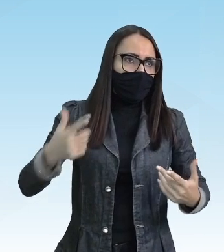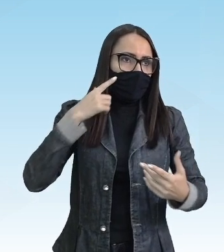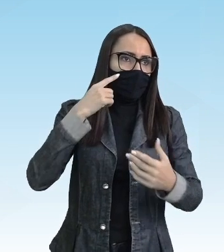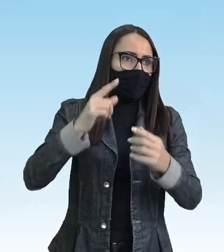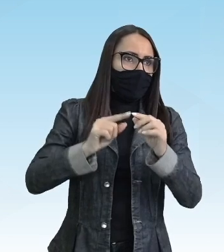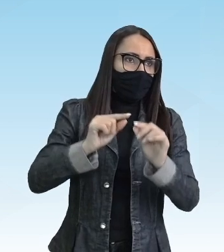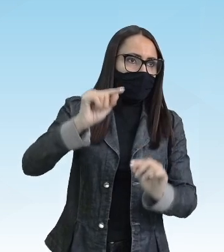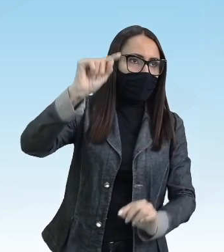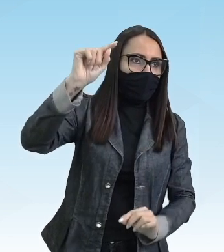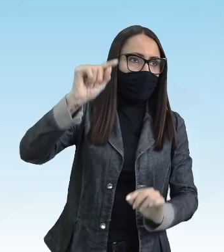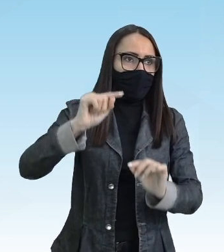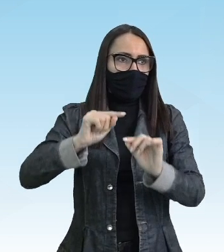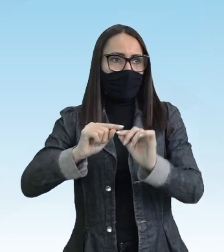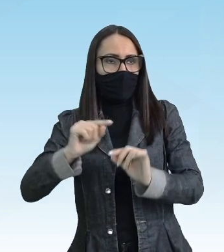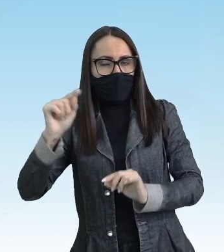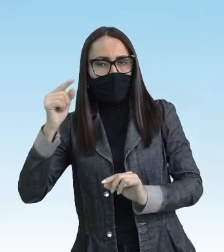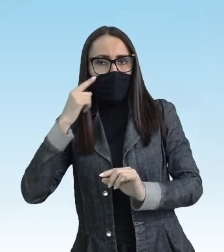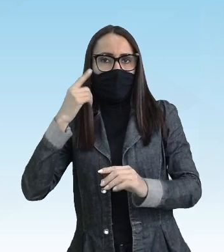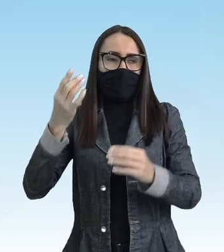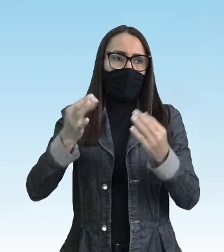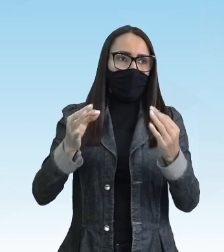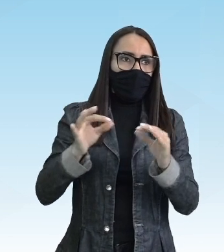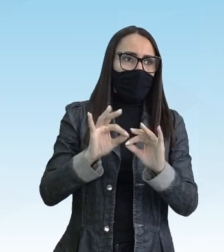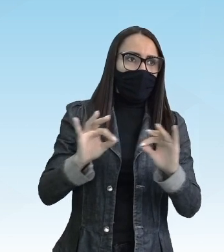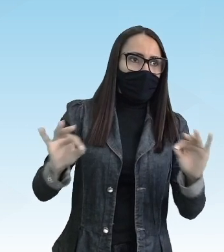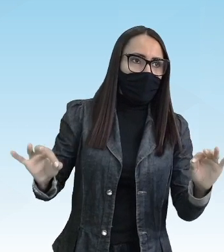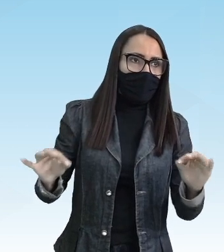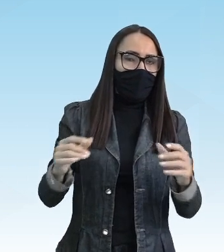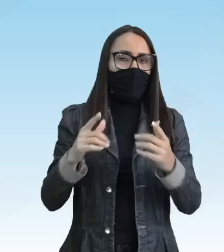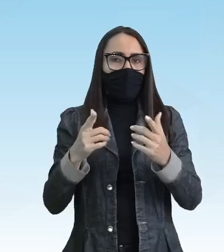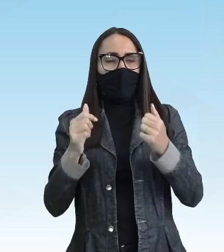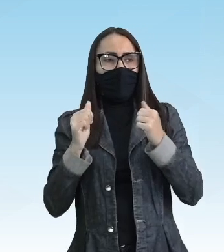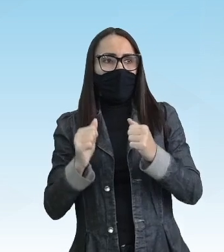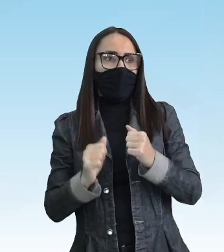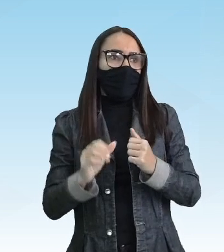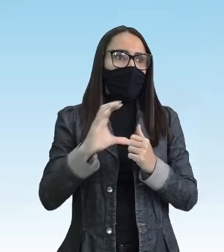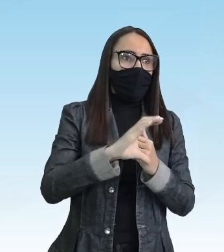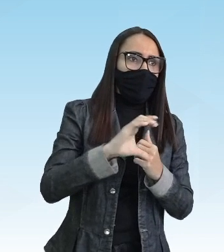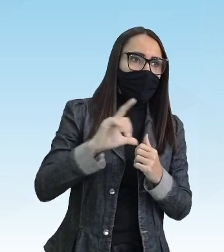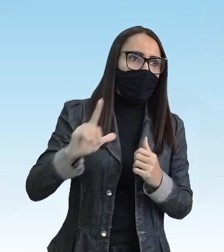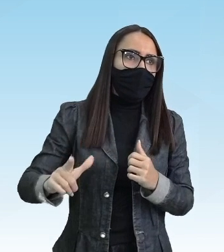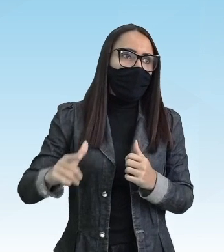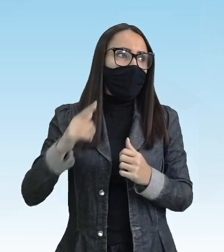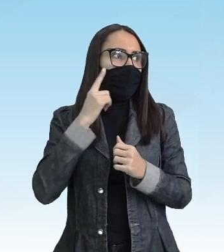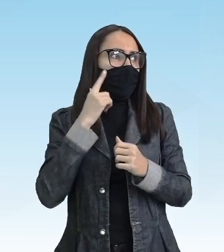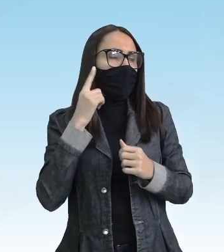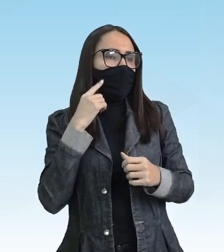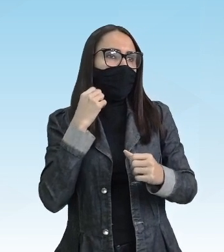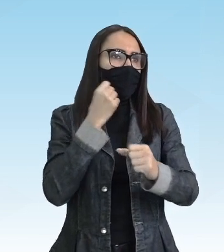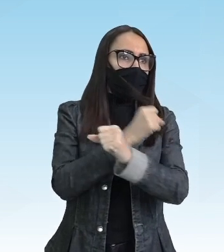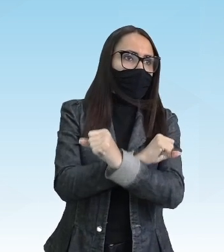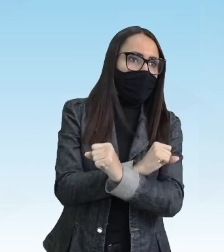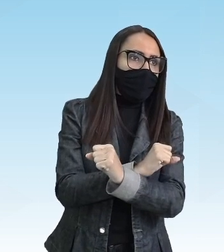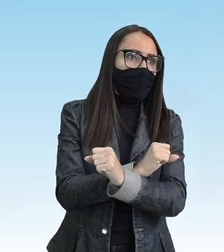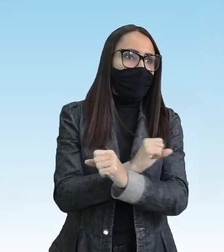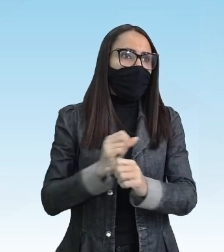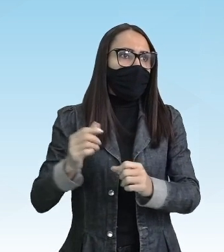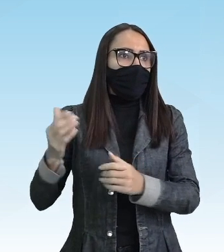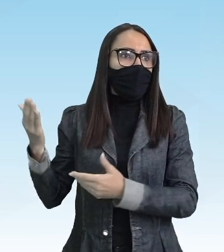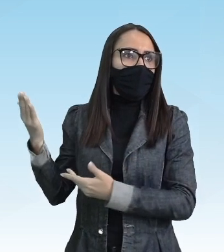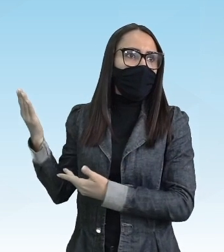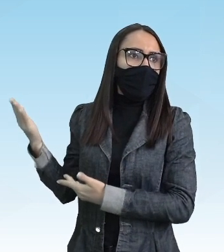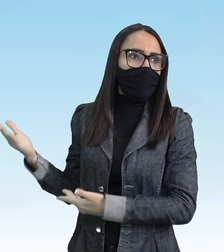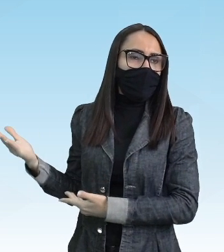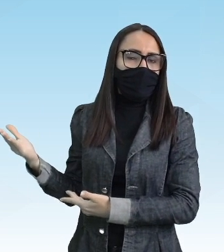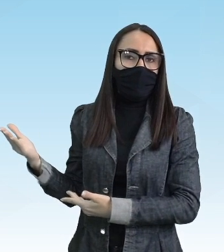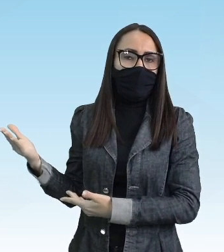E de acordo ali com as suas formas, a gente pode classificar esses ossos em.